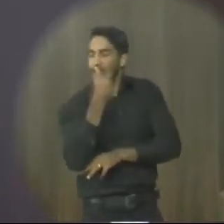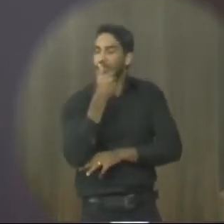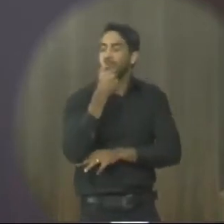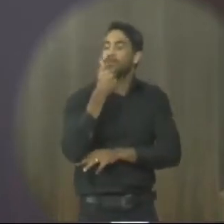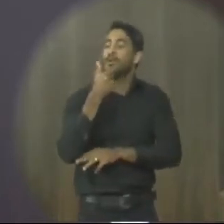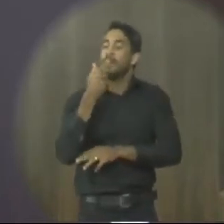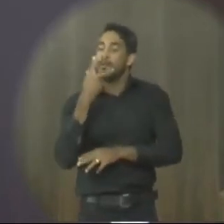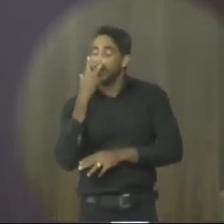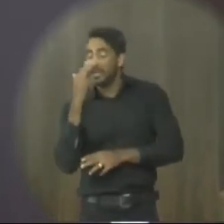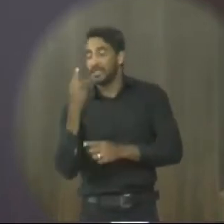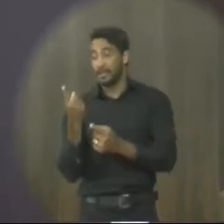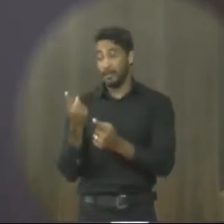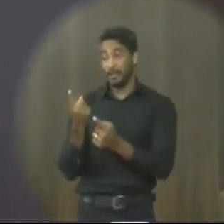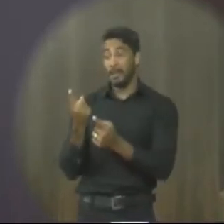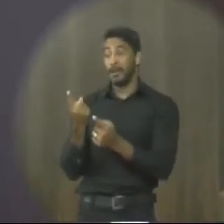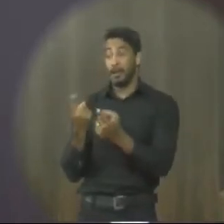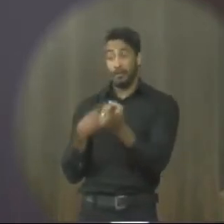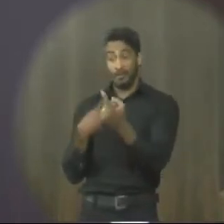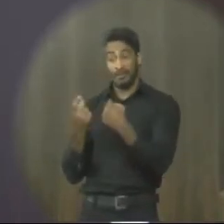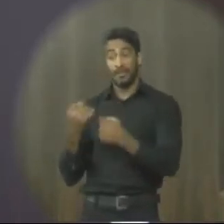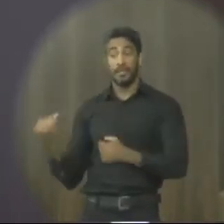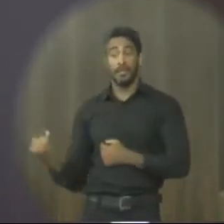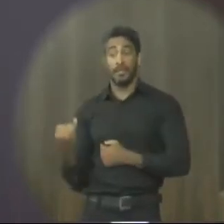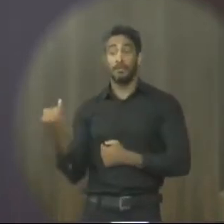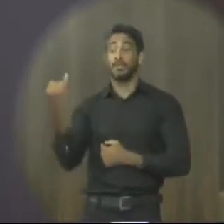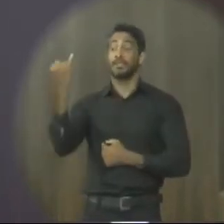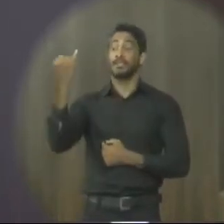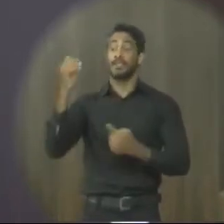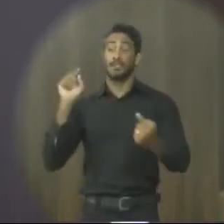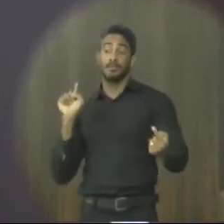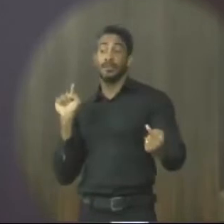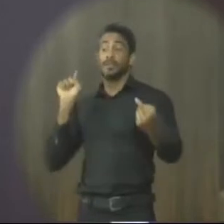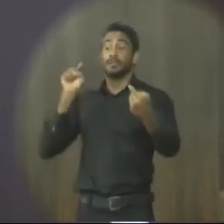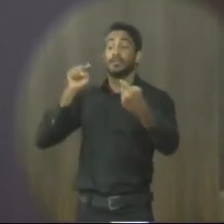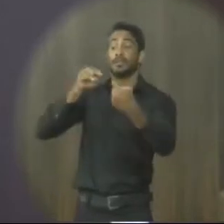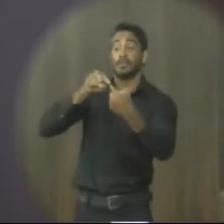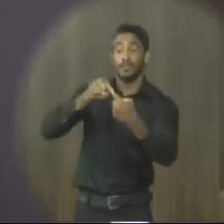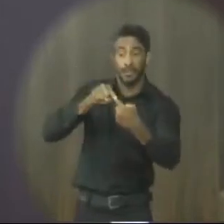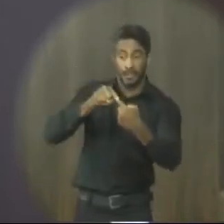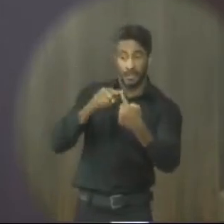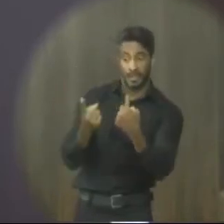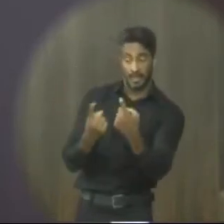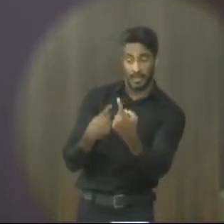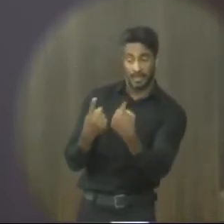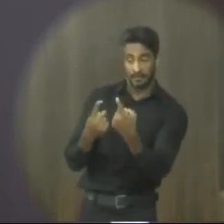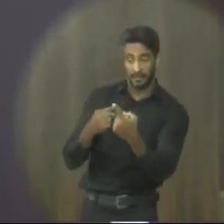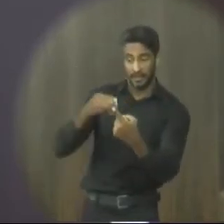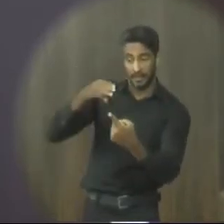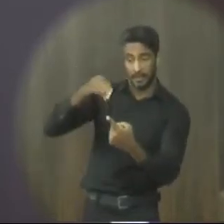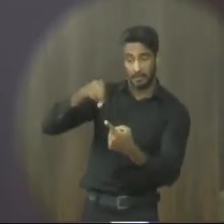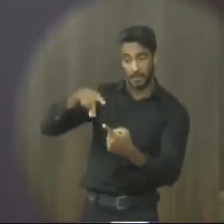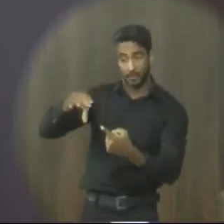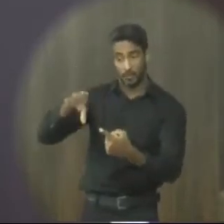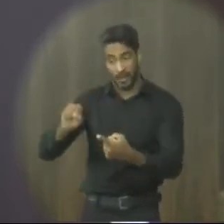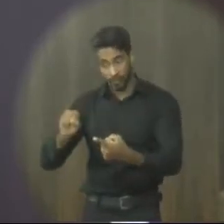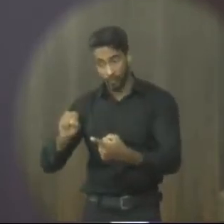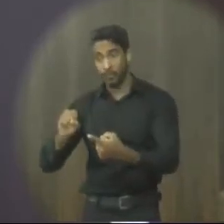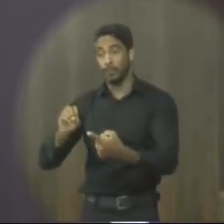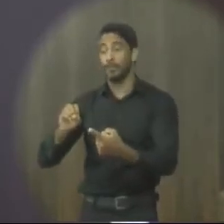ser uma avenida referência, uma avenida importantíssima que liga a Avenida Manuel Ataíde